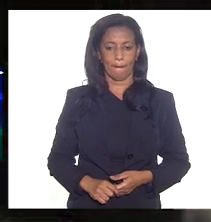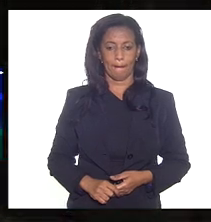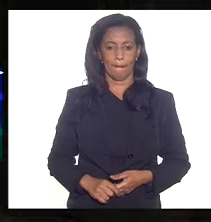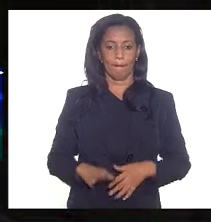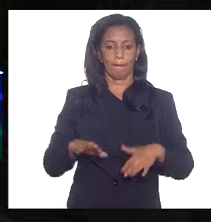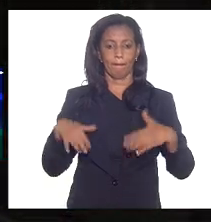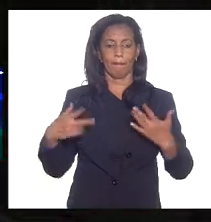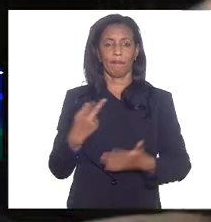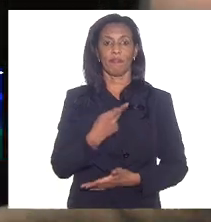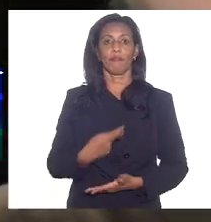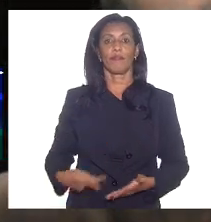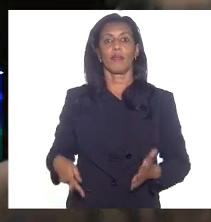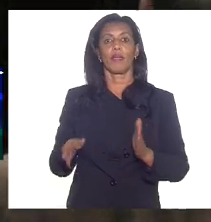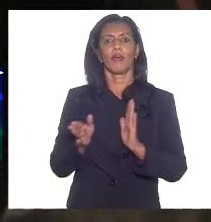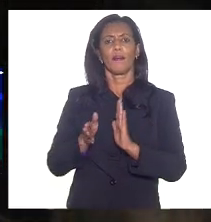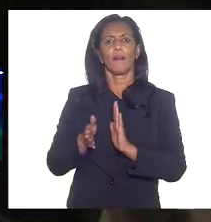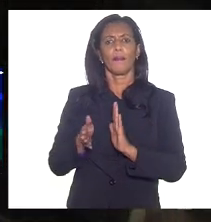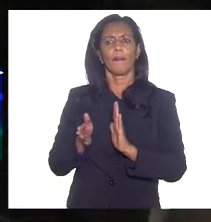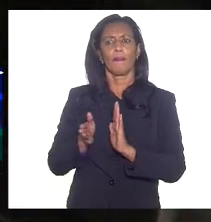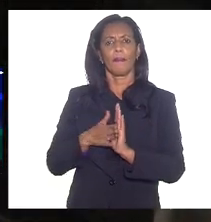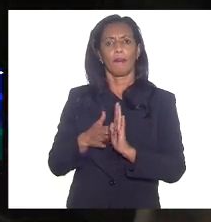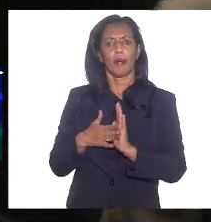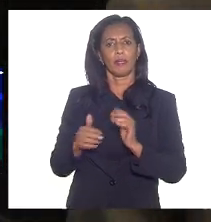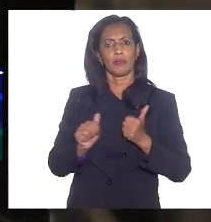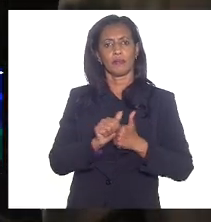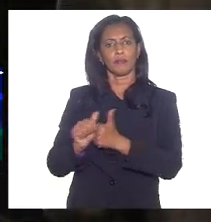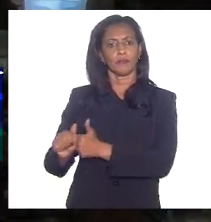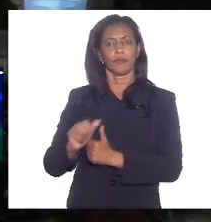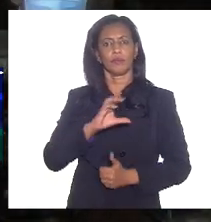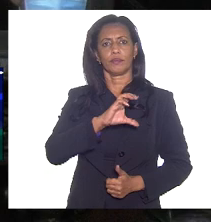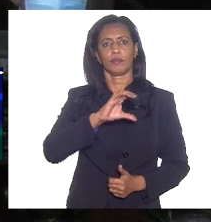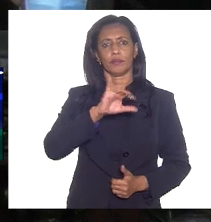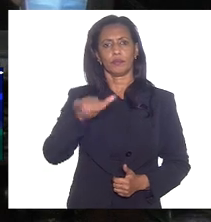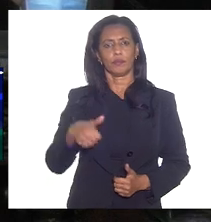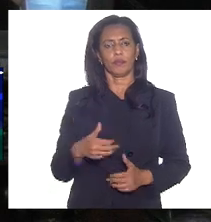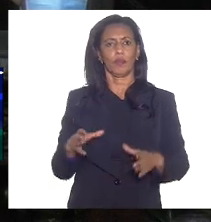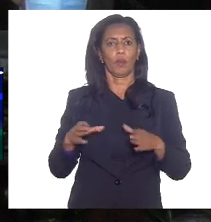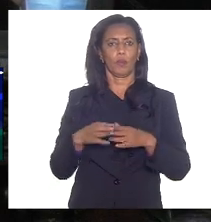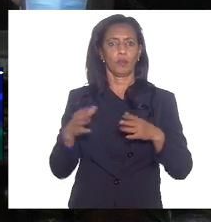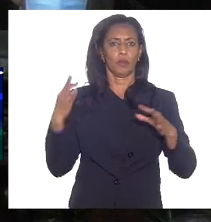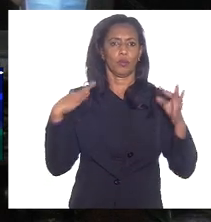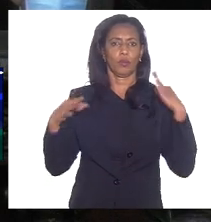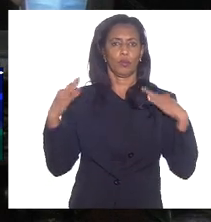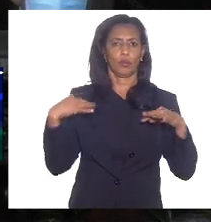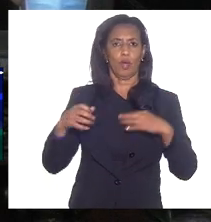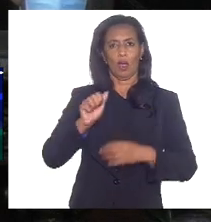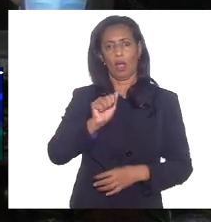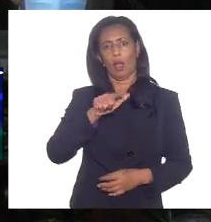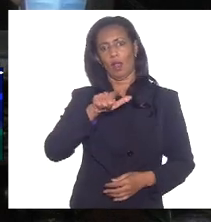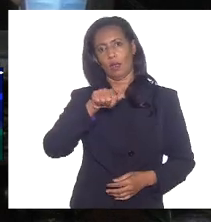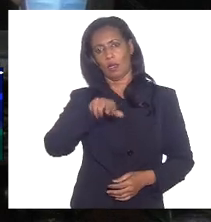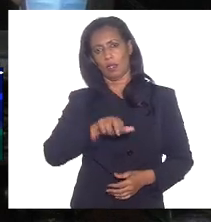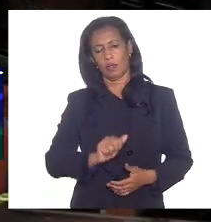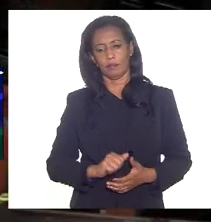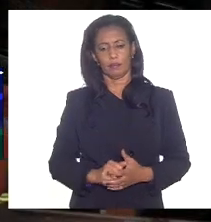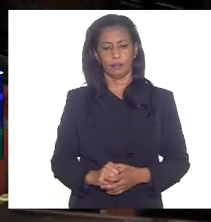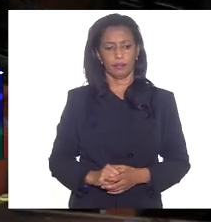Senhor presidente, o parecer acompanha a CCJ. Pela Comissão de Turismo, deputada Alana Passos.